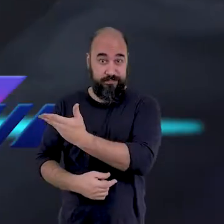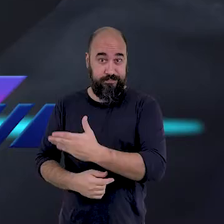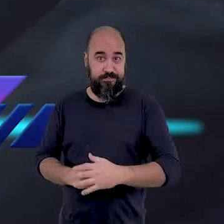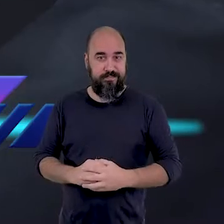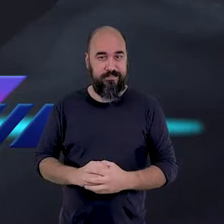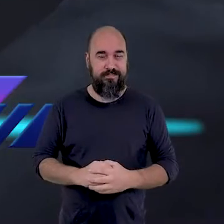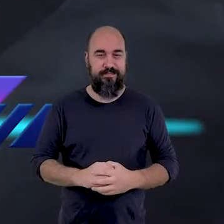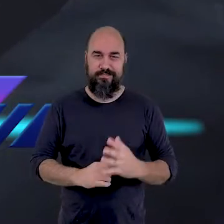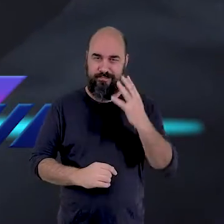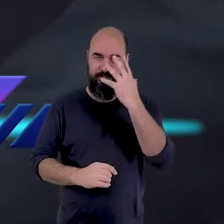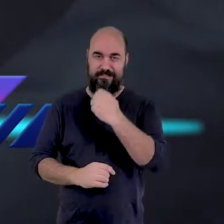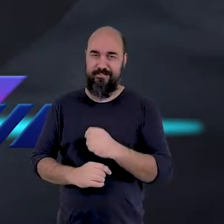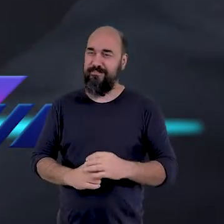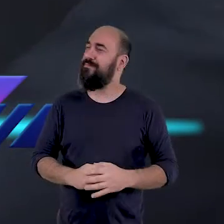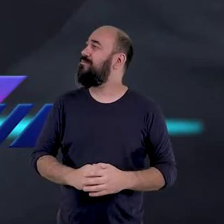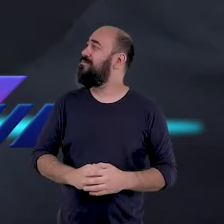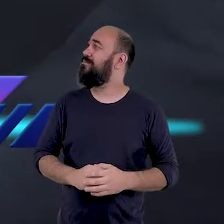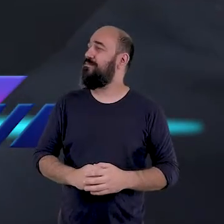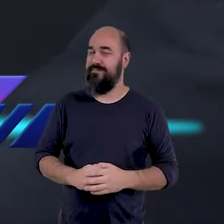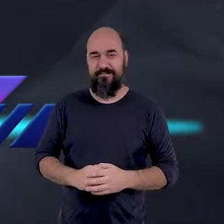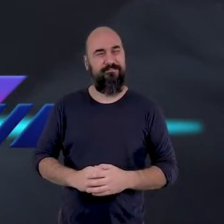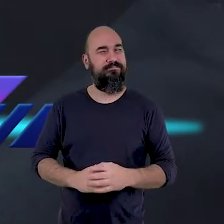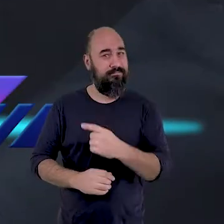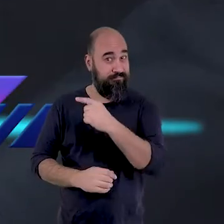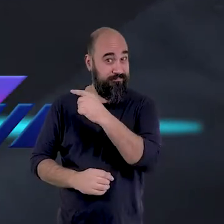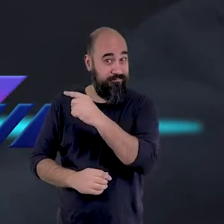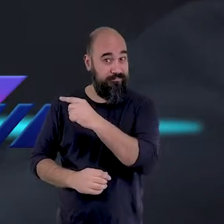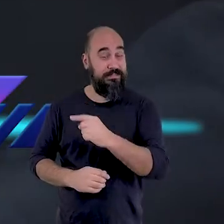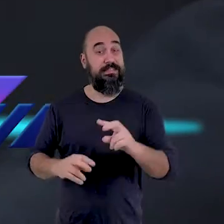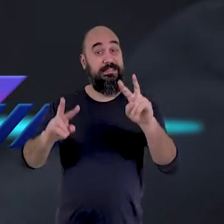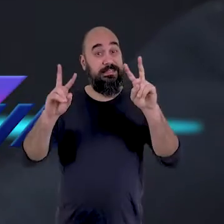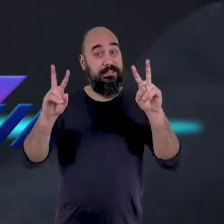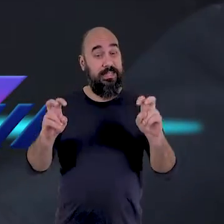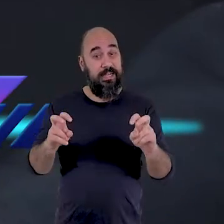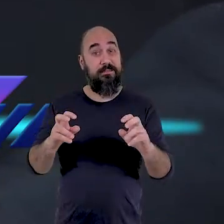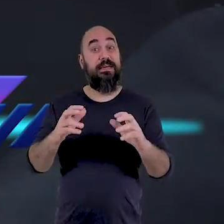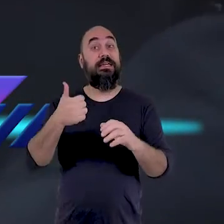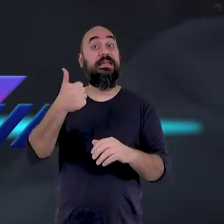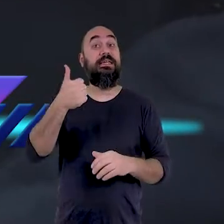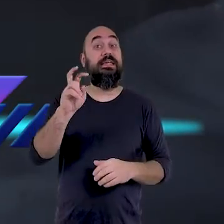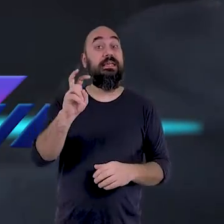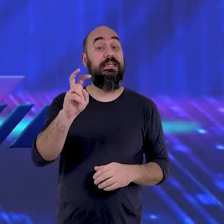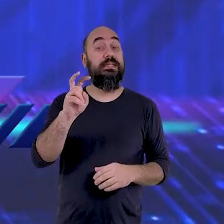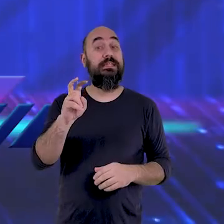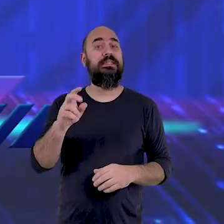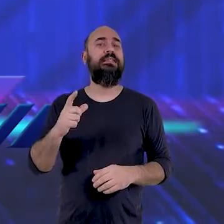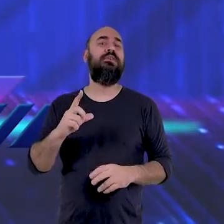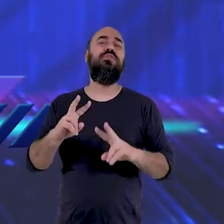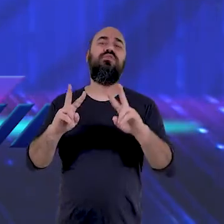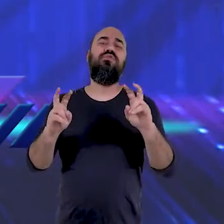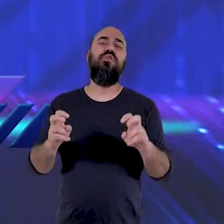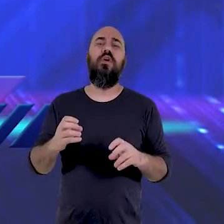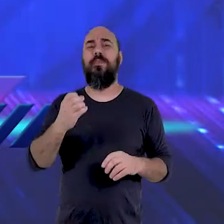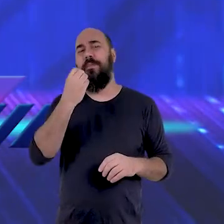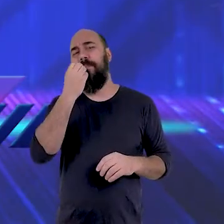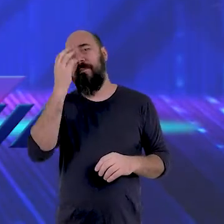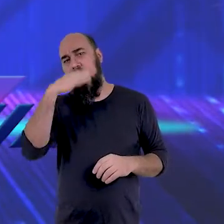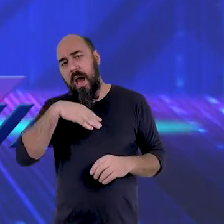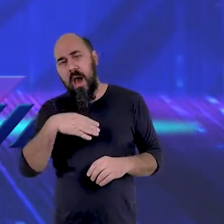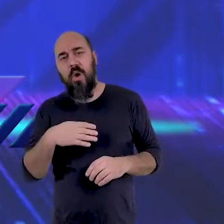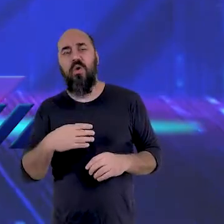15 temas falando sobre Deus, a volta de Jesus, o mal, o plano da